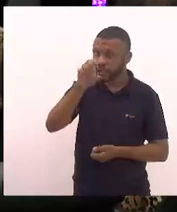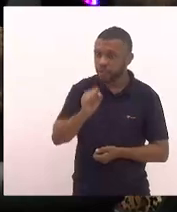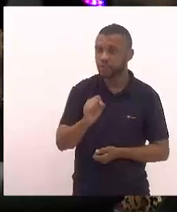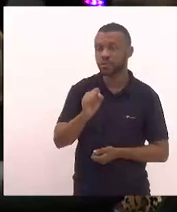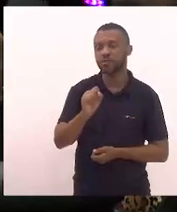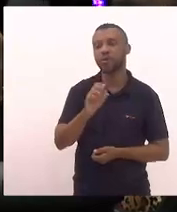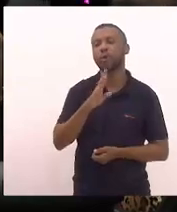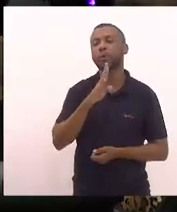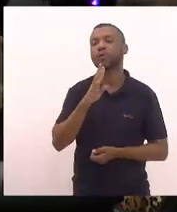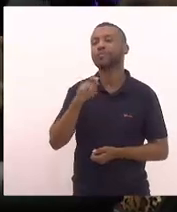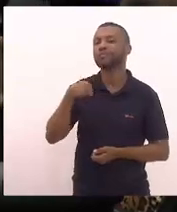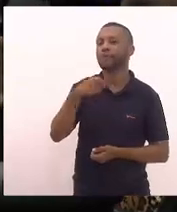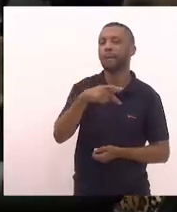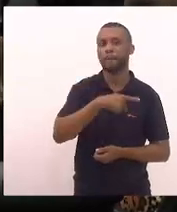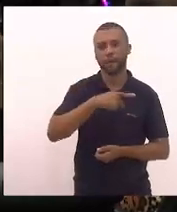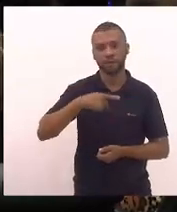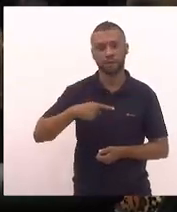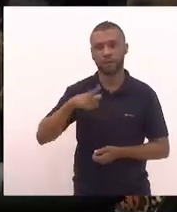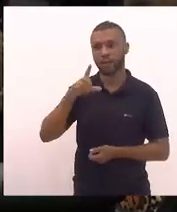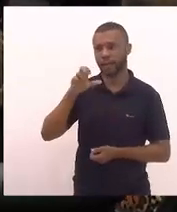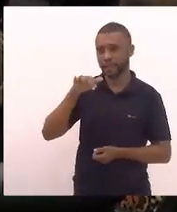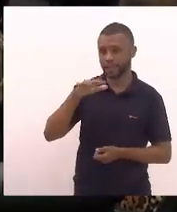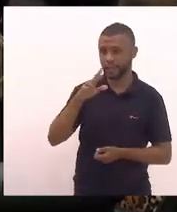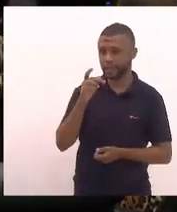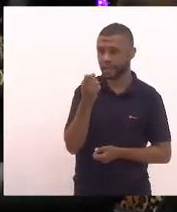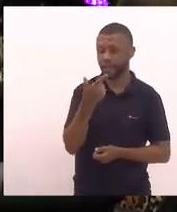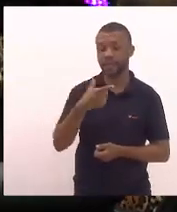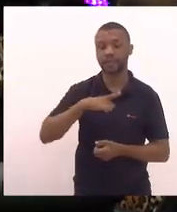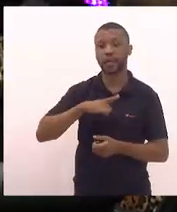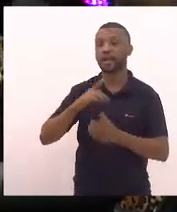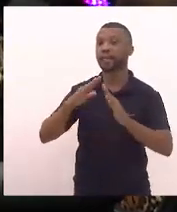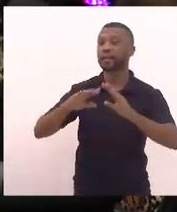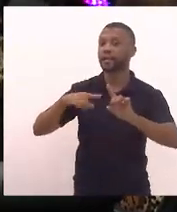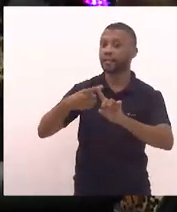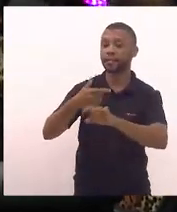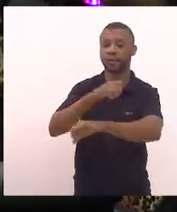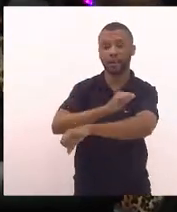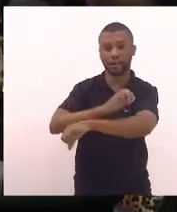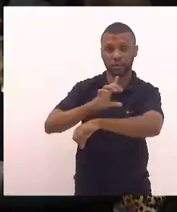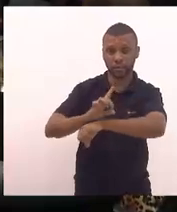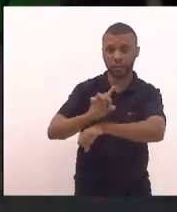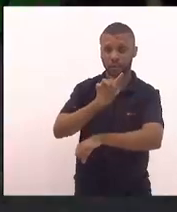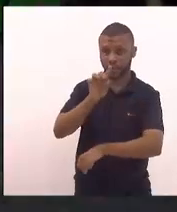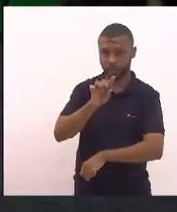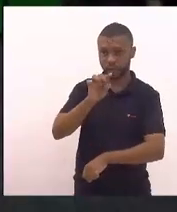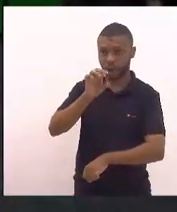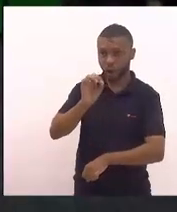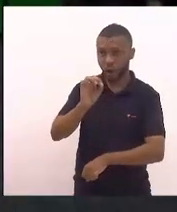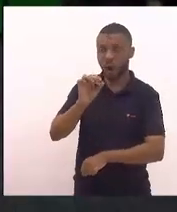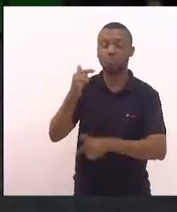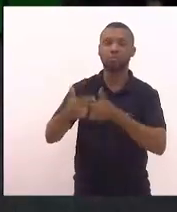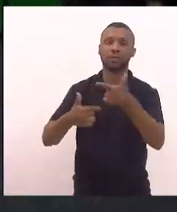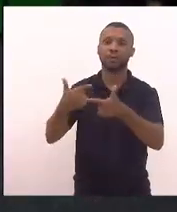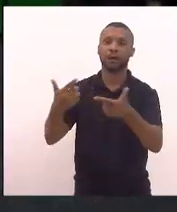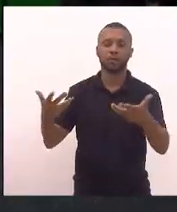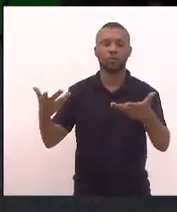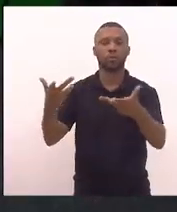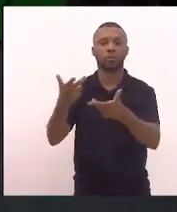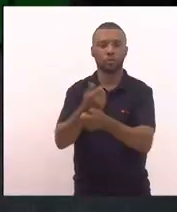como Pastora Leninha, realiza na Assembleia de Deus Zona Oeste um trabalho de